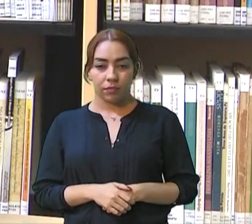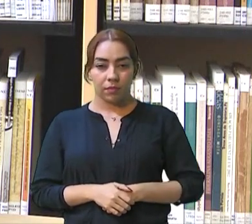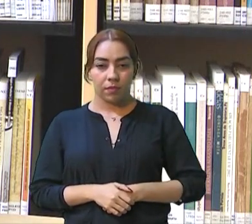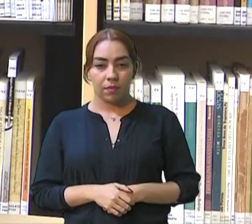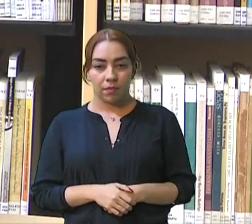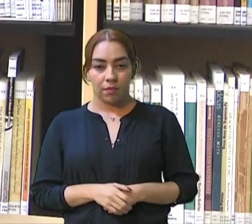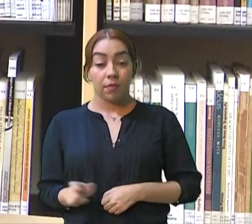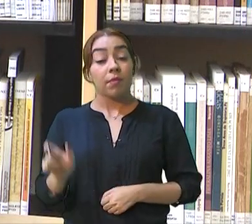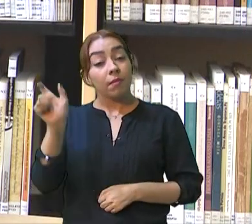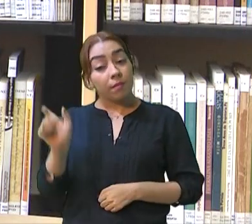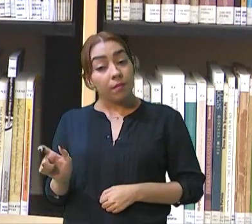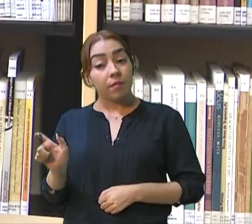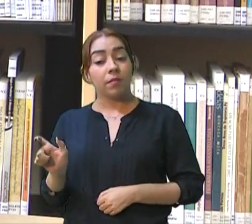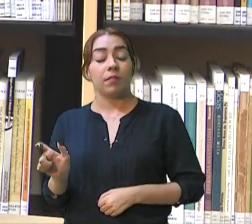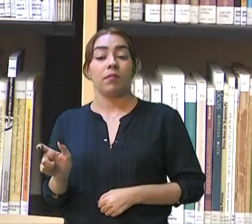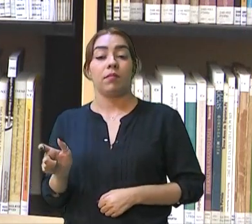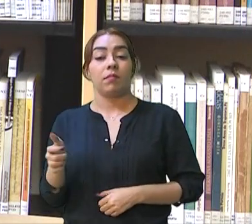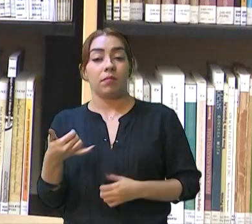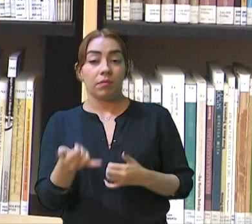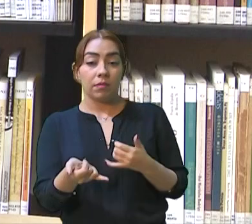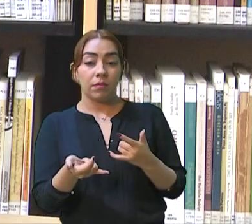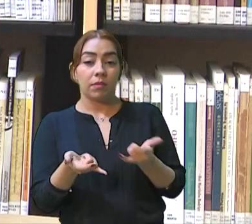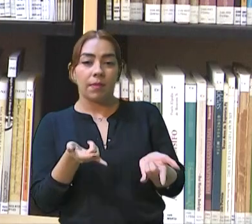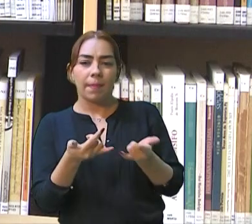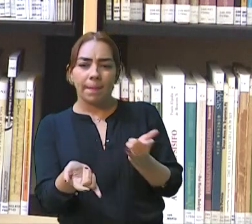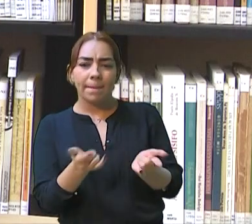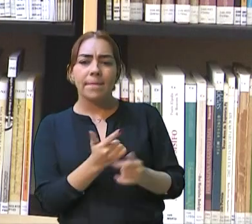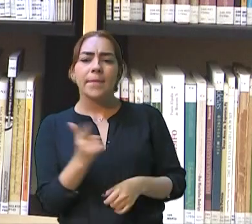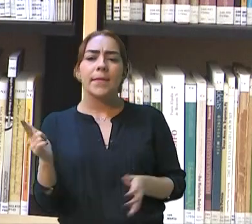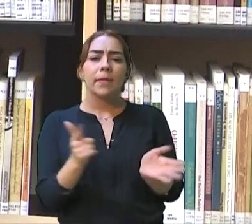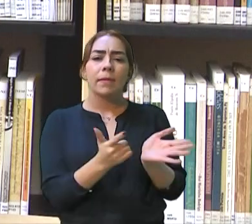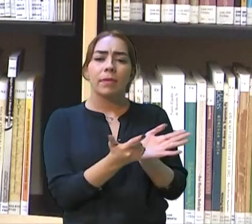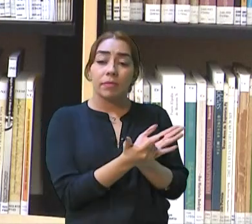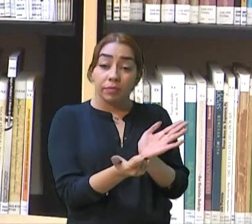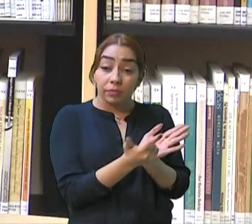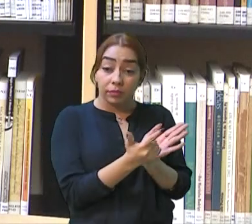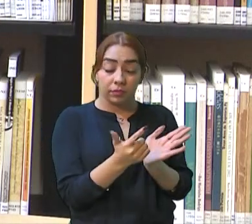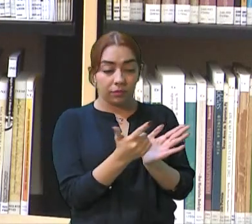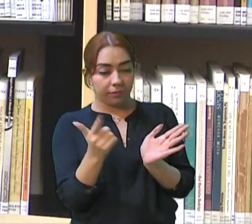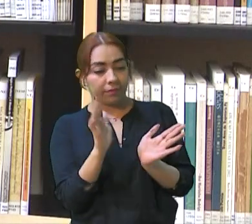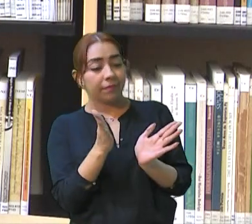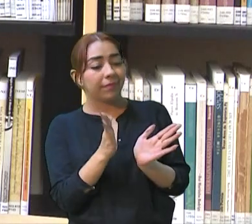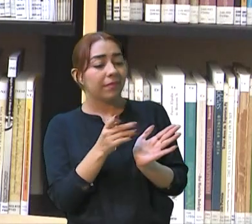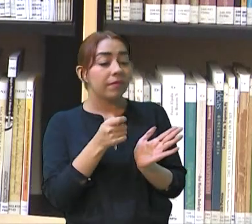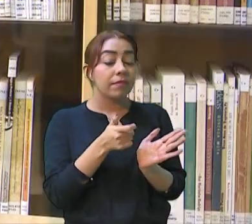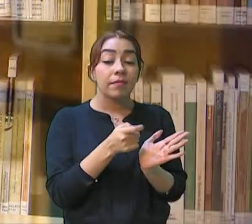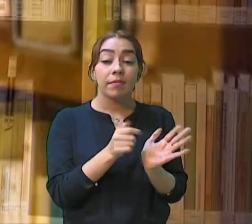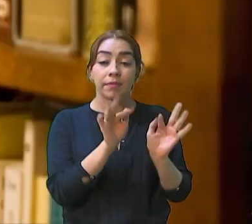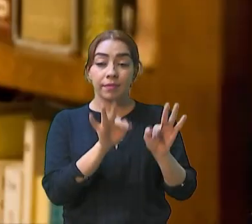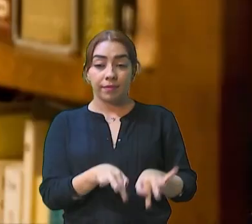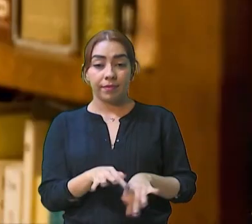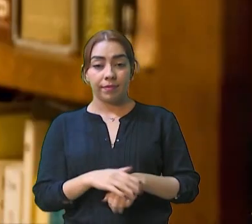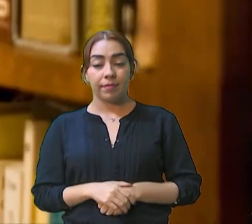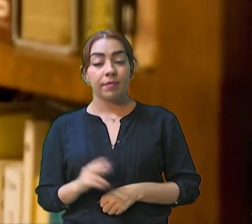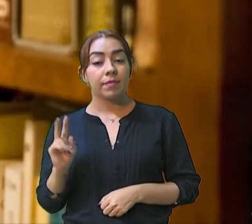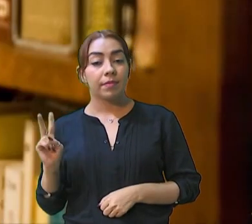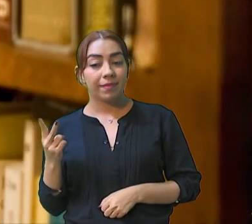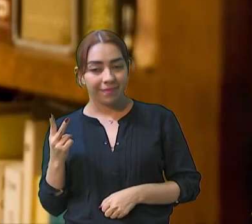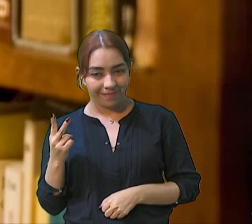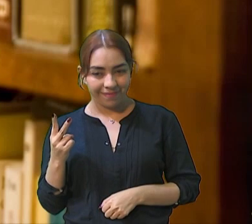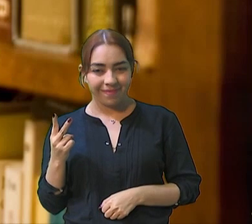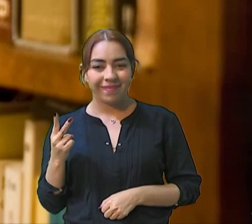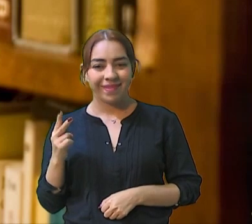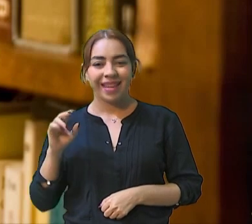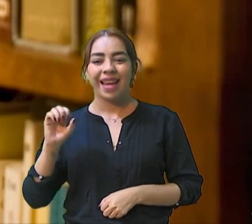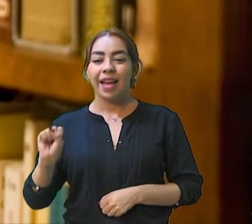ser completamente cancelada. E os dois criadores foram um rapaz chamado